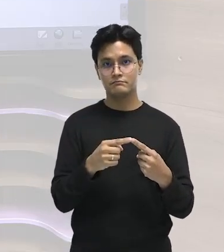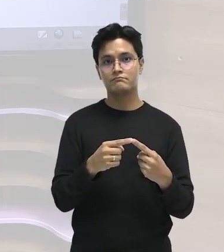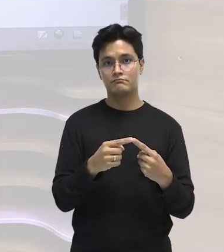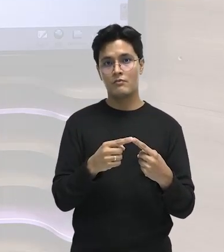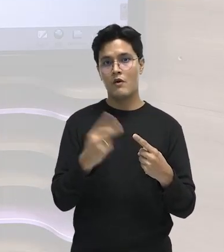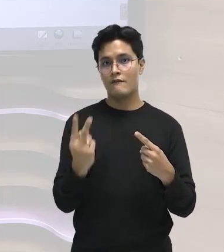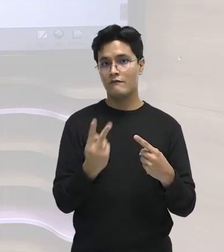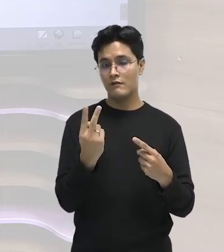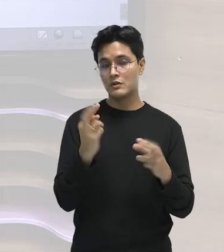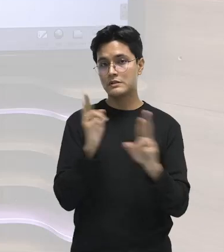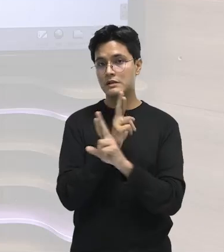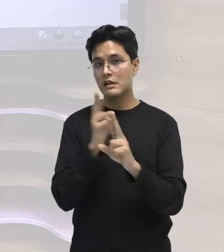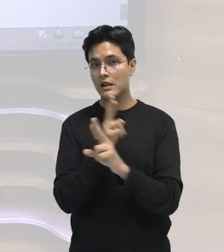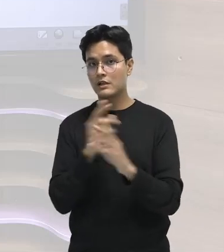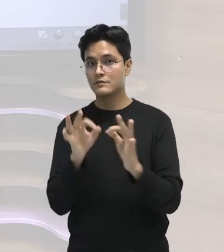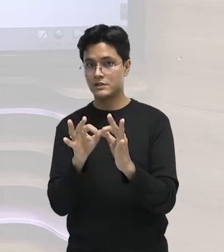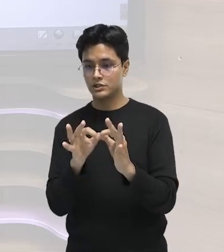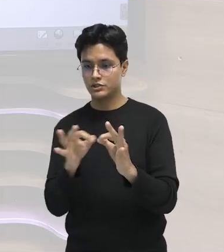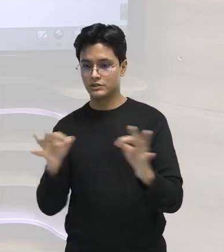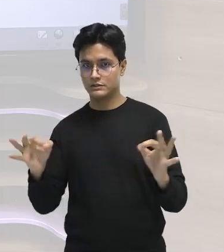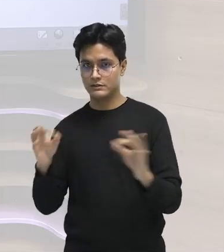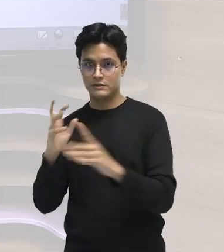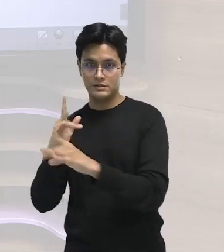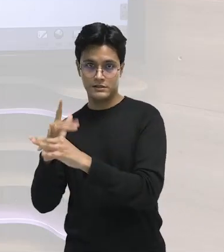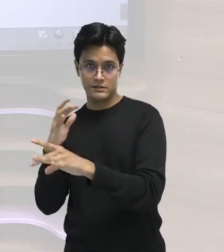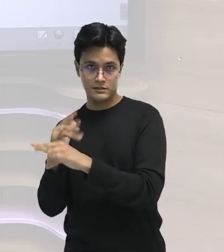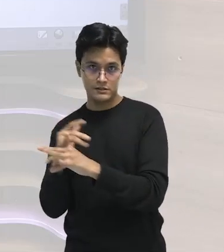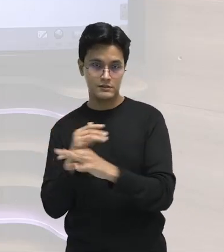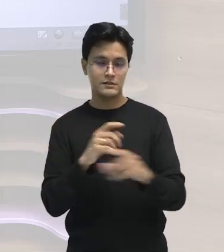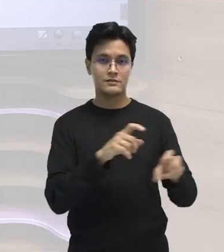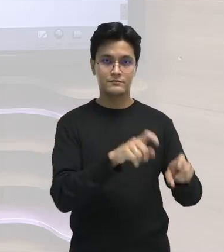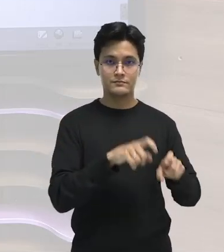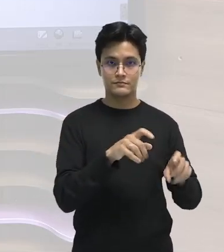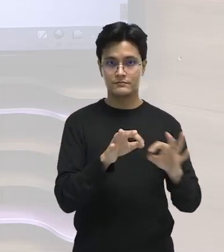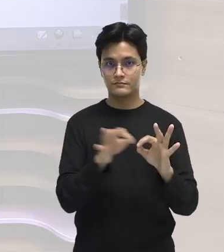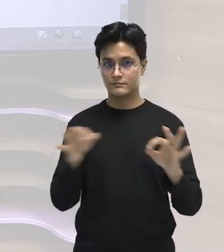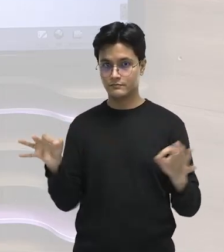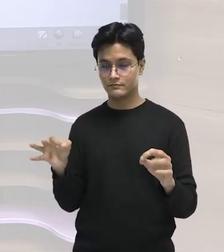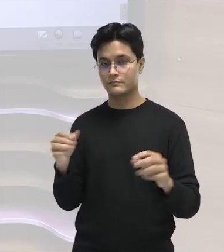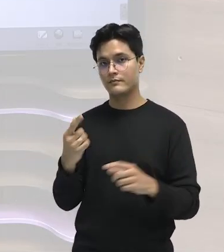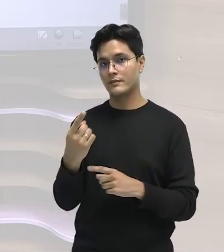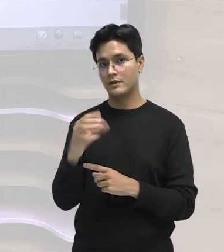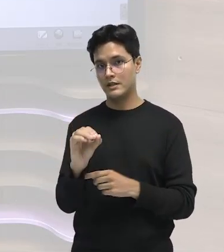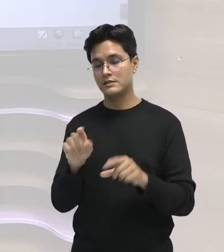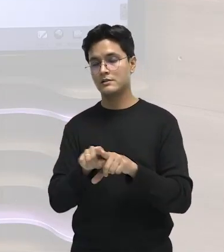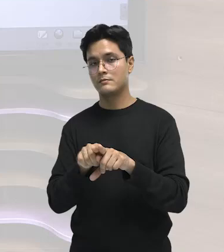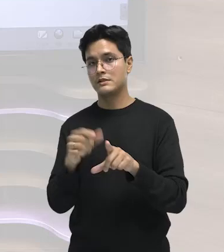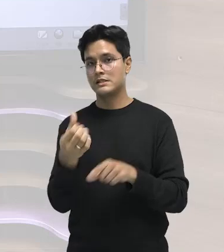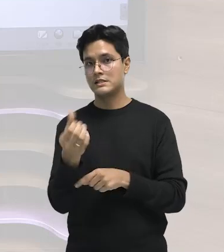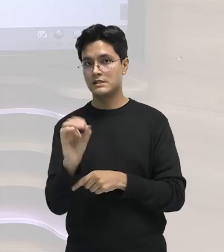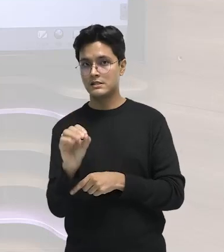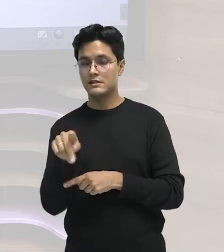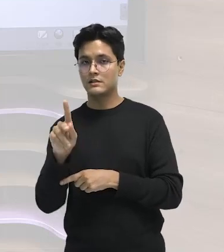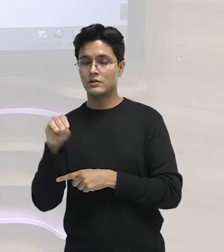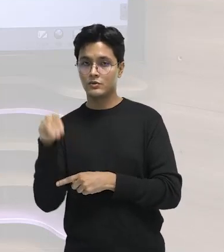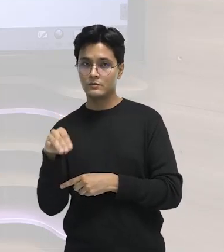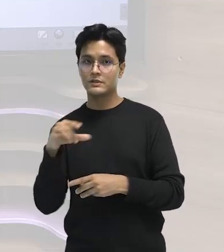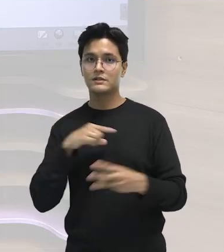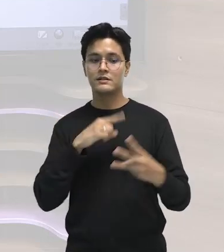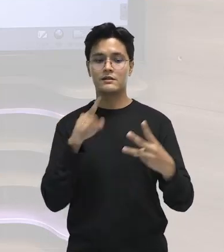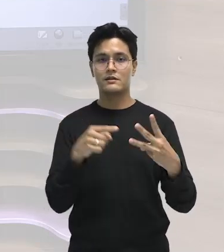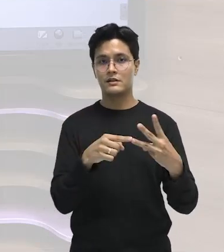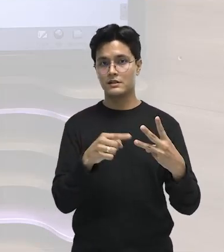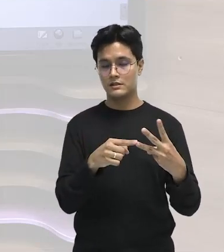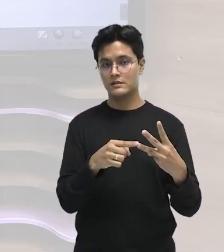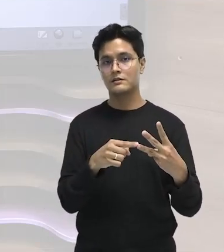valores que são referentes à distância, que é de 10 e de 60 quilômetros, e temos um terceiro valor que é referente